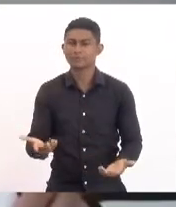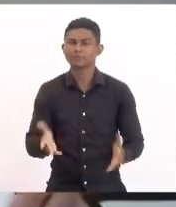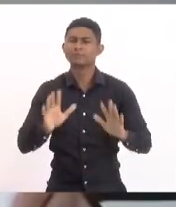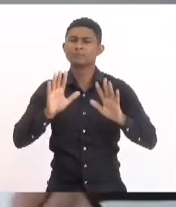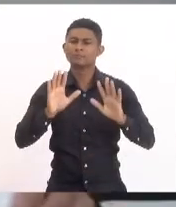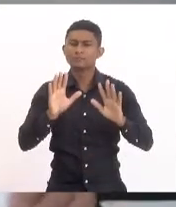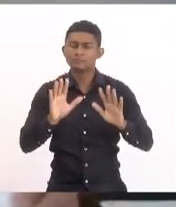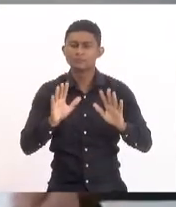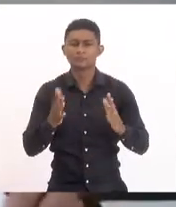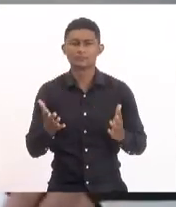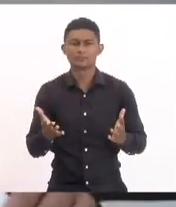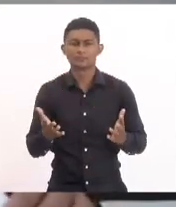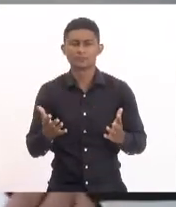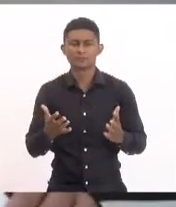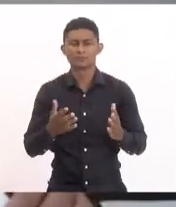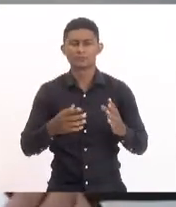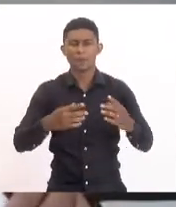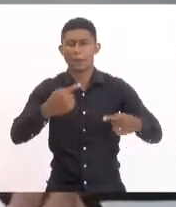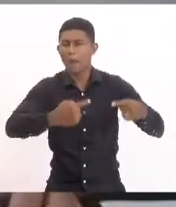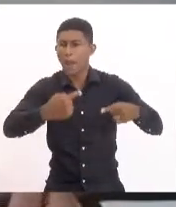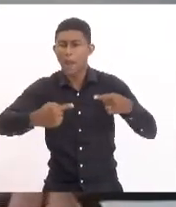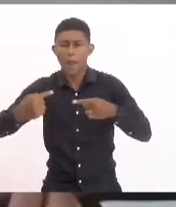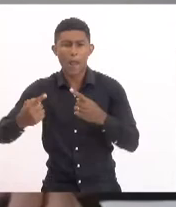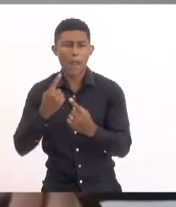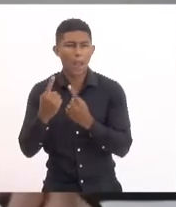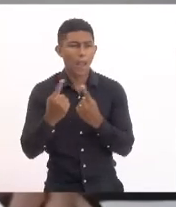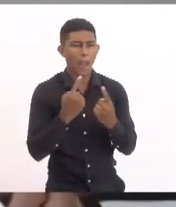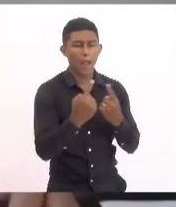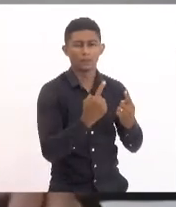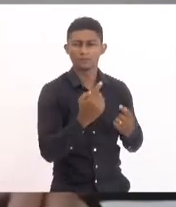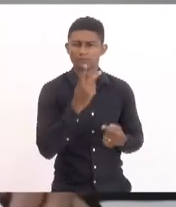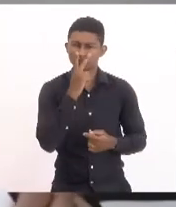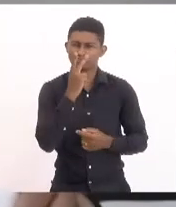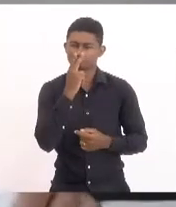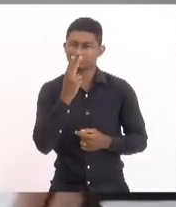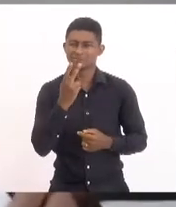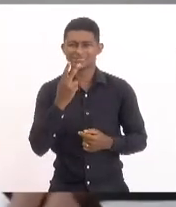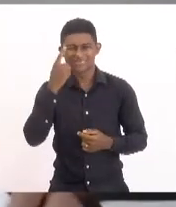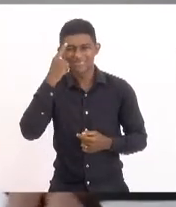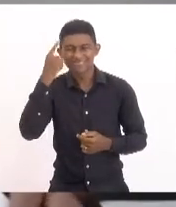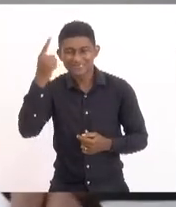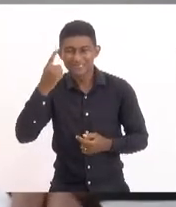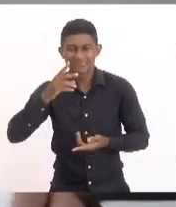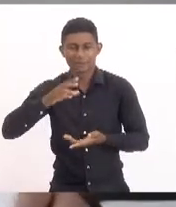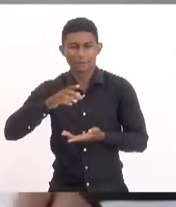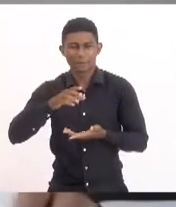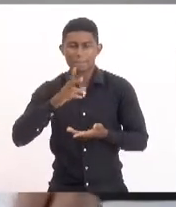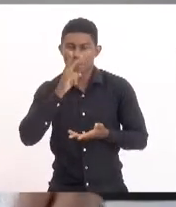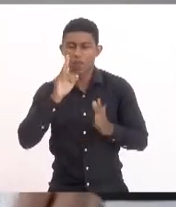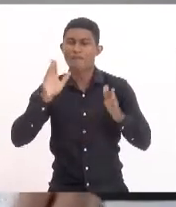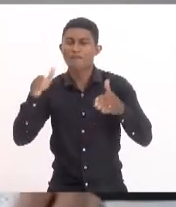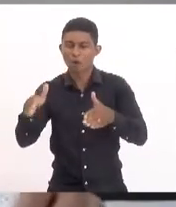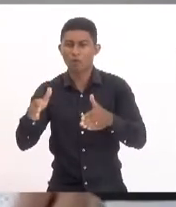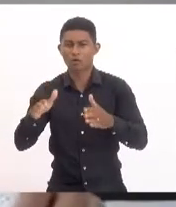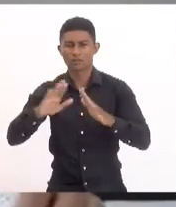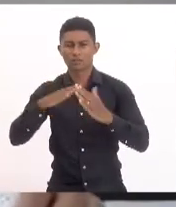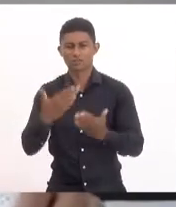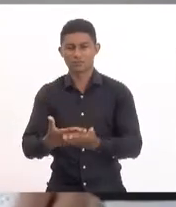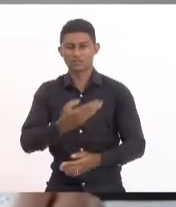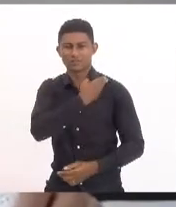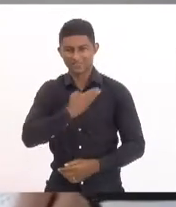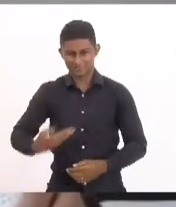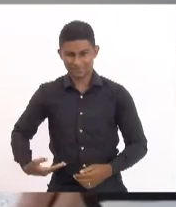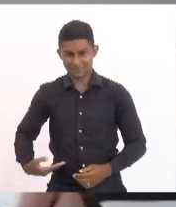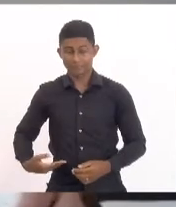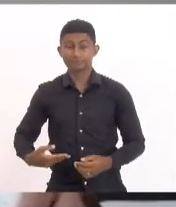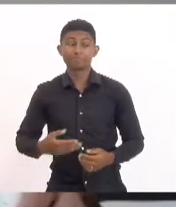todo, predominantemente, esse debate ficou quase que circunscrito às redes públicas, né? E o Flávio trouxe essa